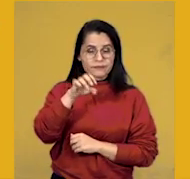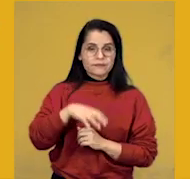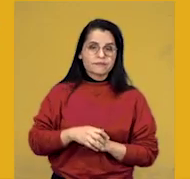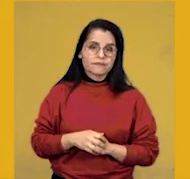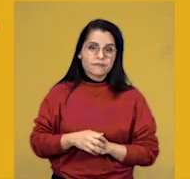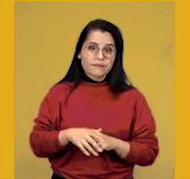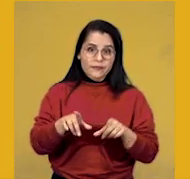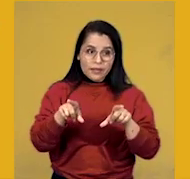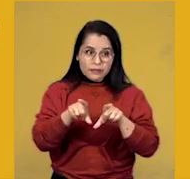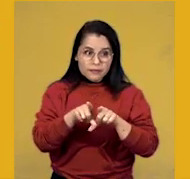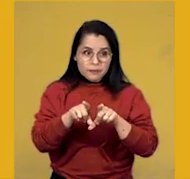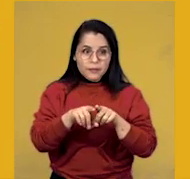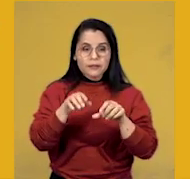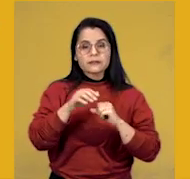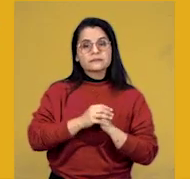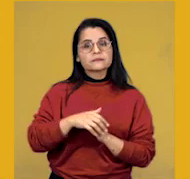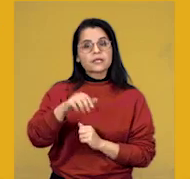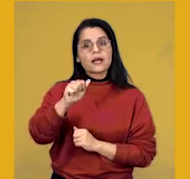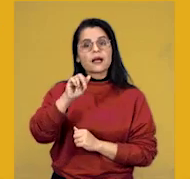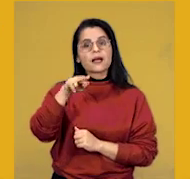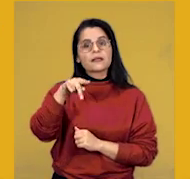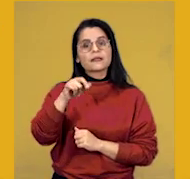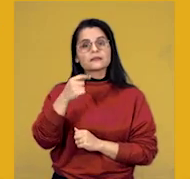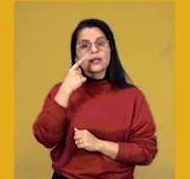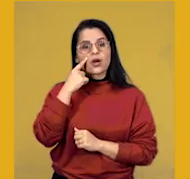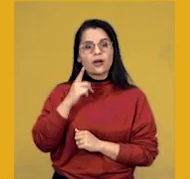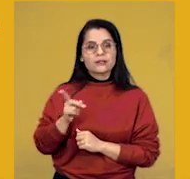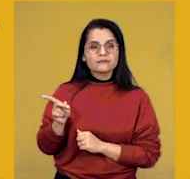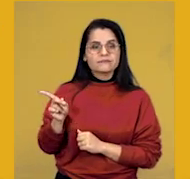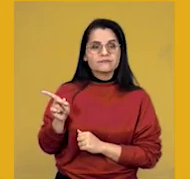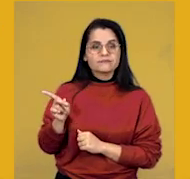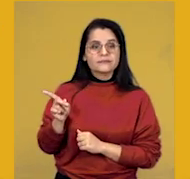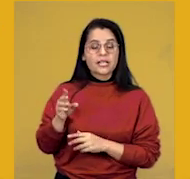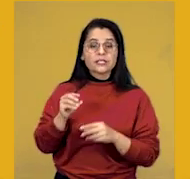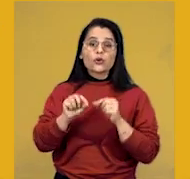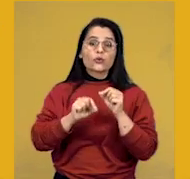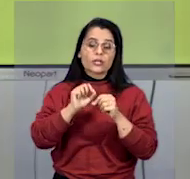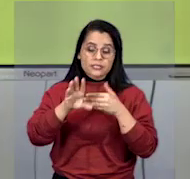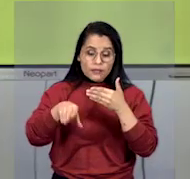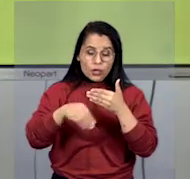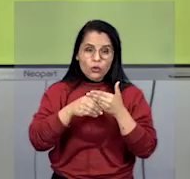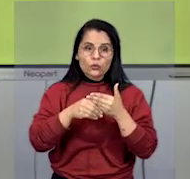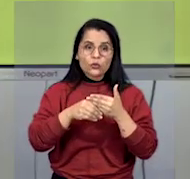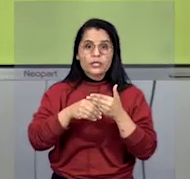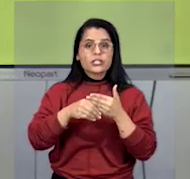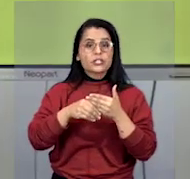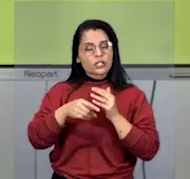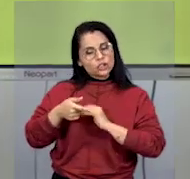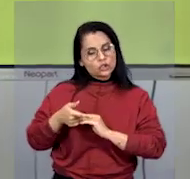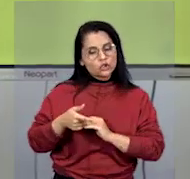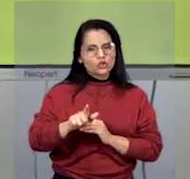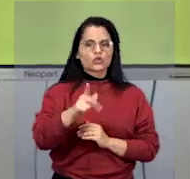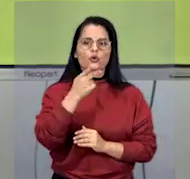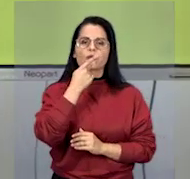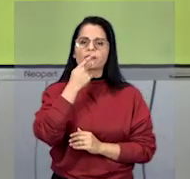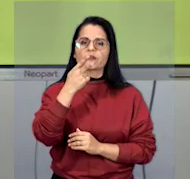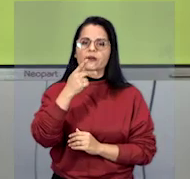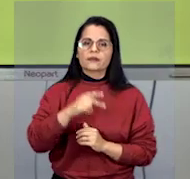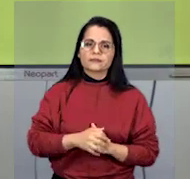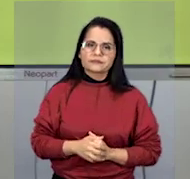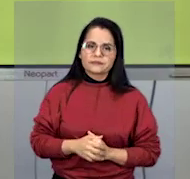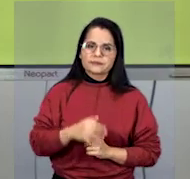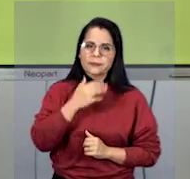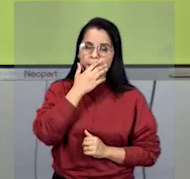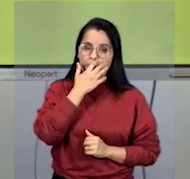Também, ainda, além disso. Quer dizer, você vai concluir e ainda vai reforçar o que você disse. Quer